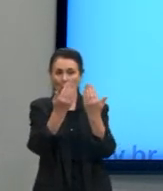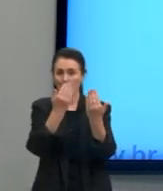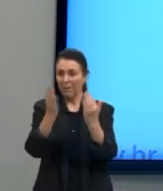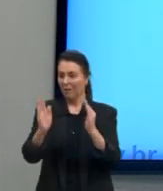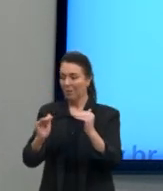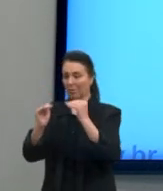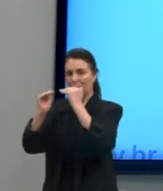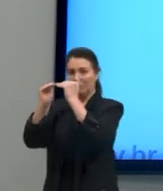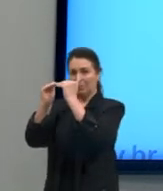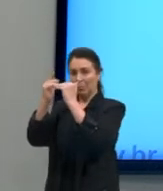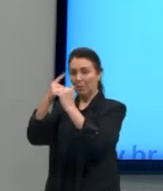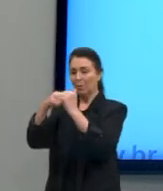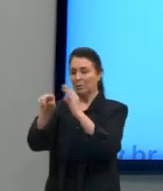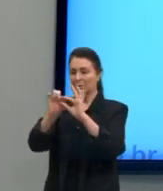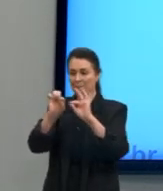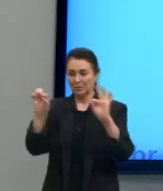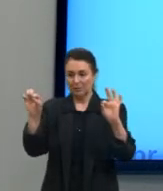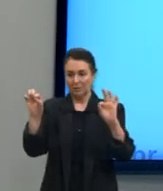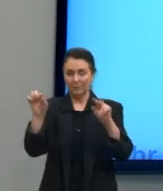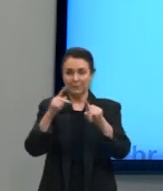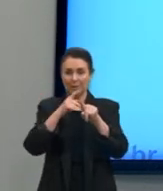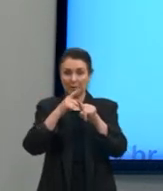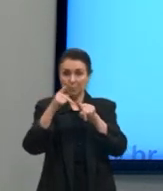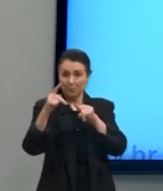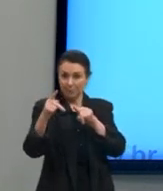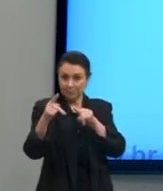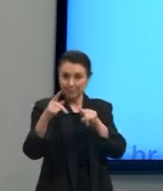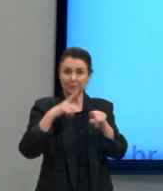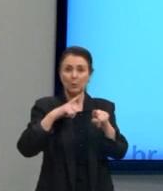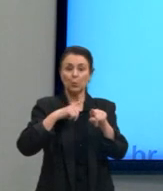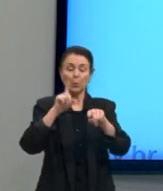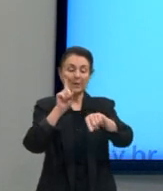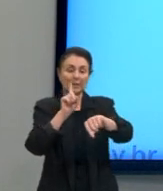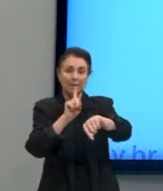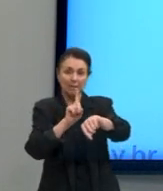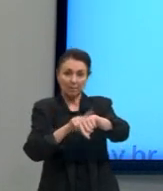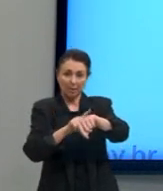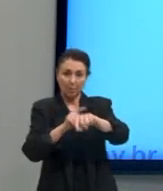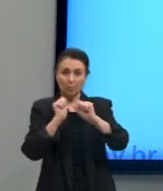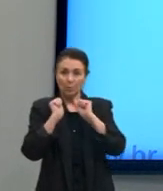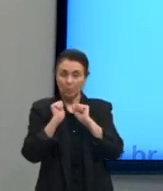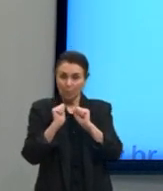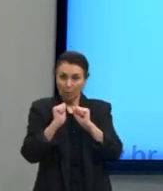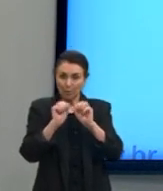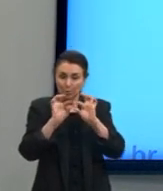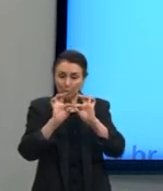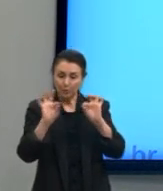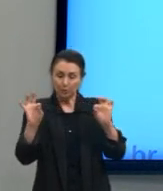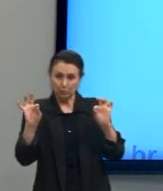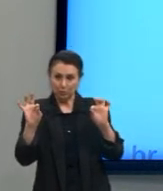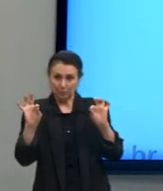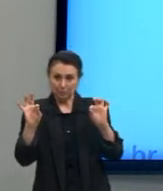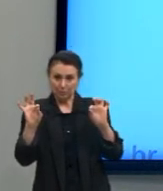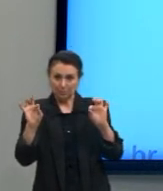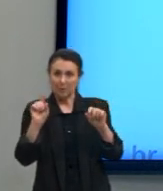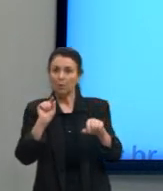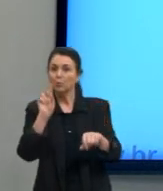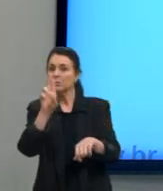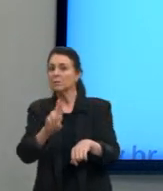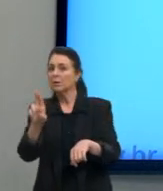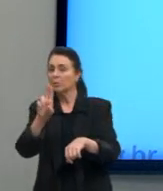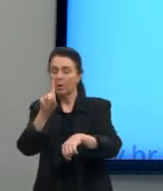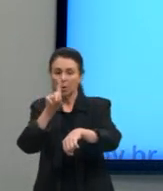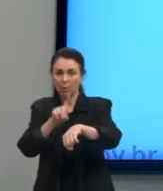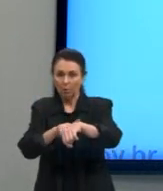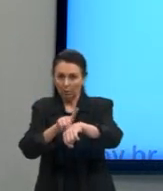medidas então por exemplo o tempo eu posso medir ele em hora minutos